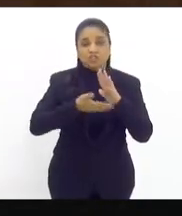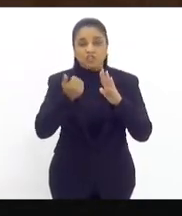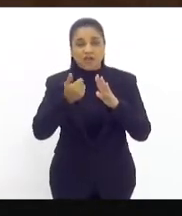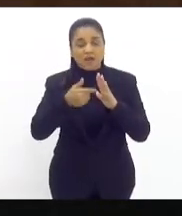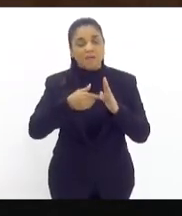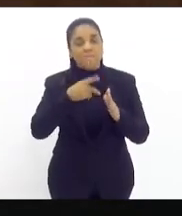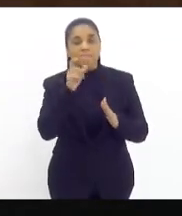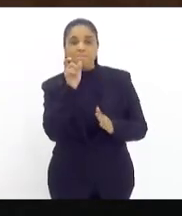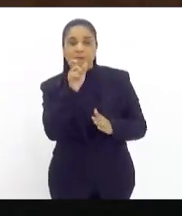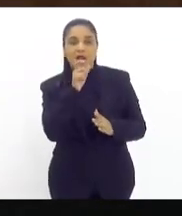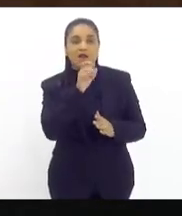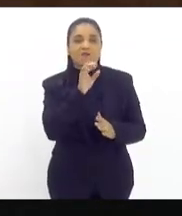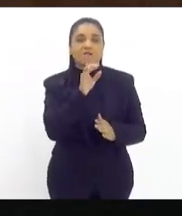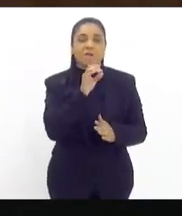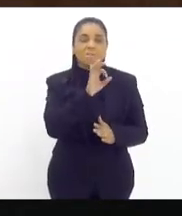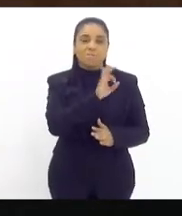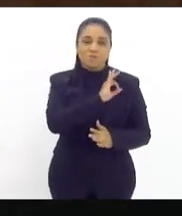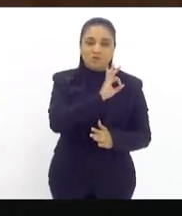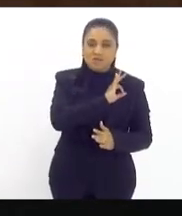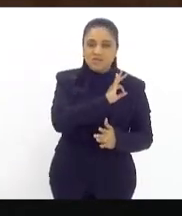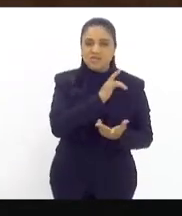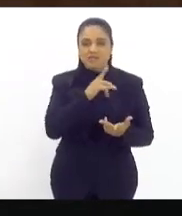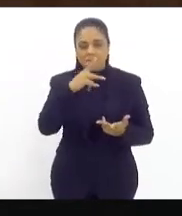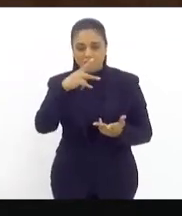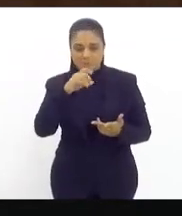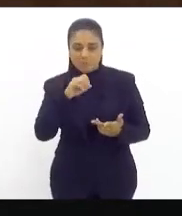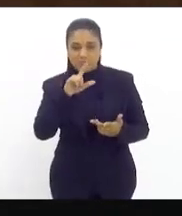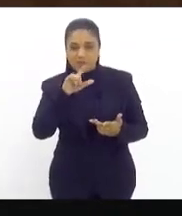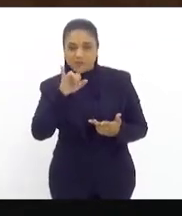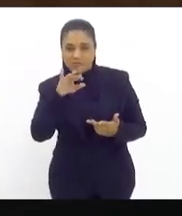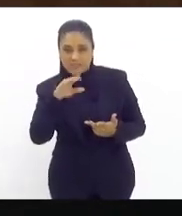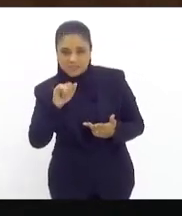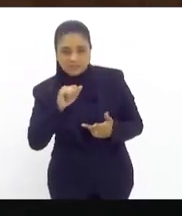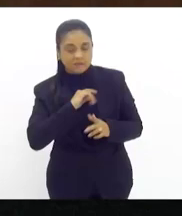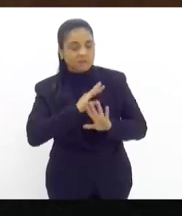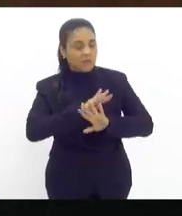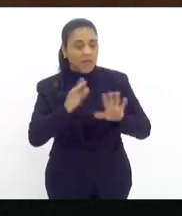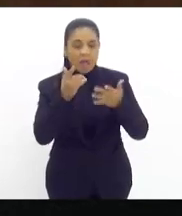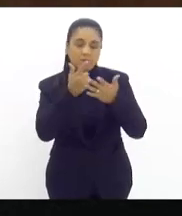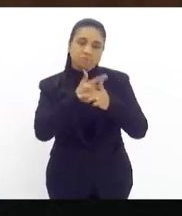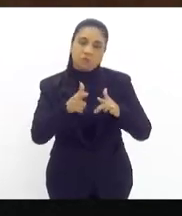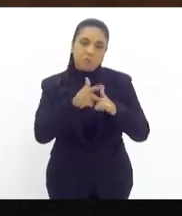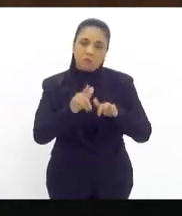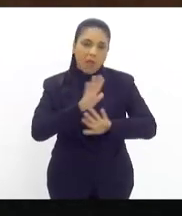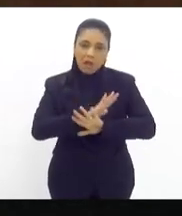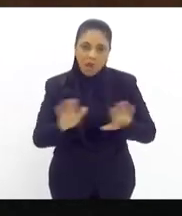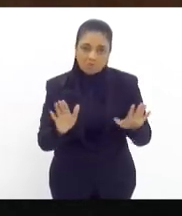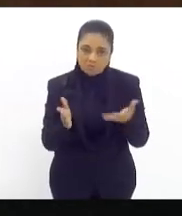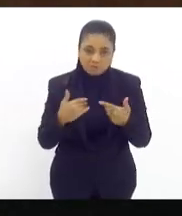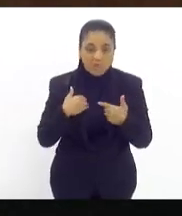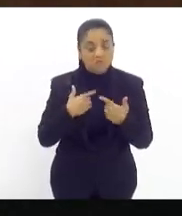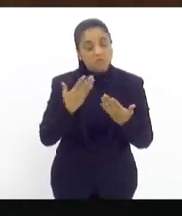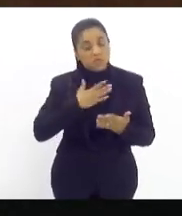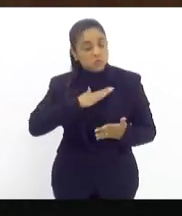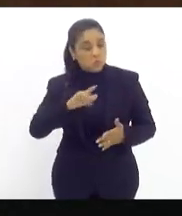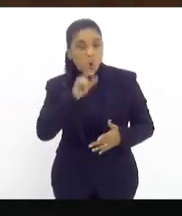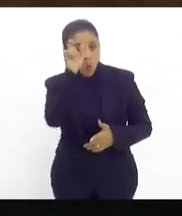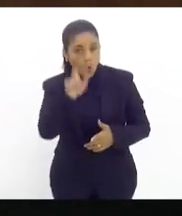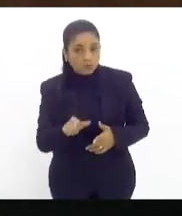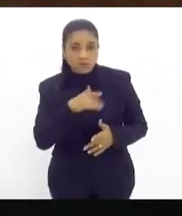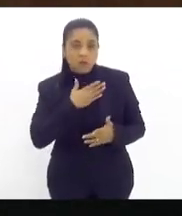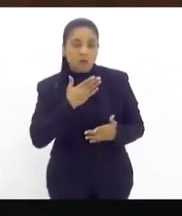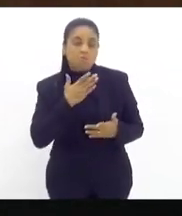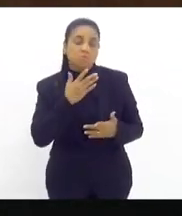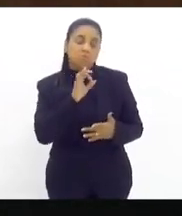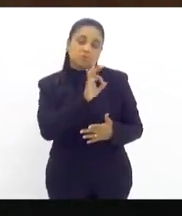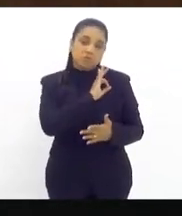tirar a palavra forças armadas pronto acaba o problema o problema é esse eles não gostam da polícia não gostam das